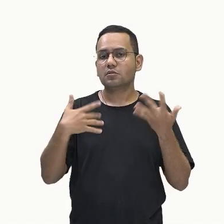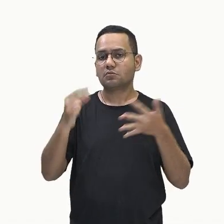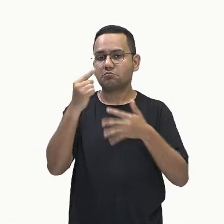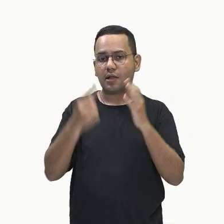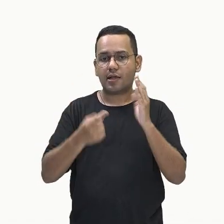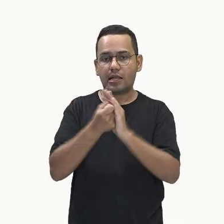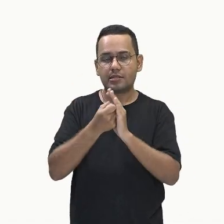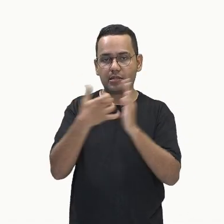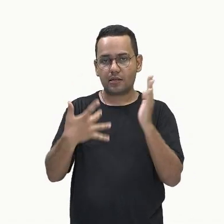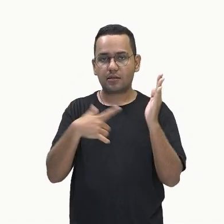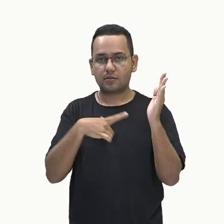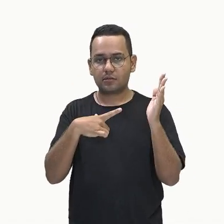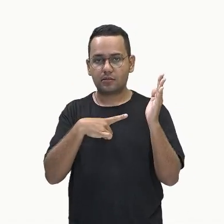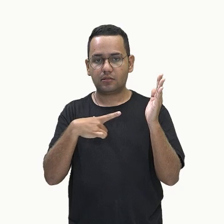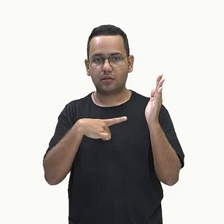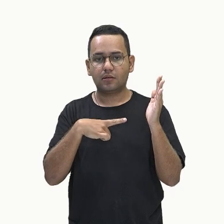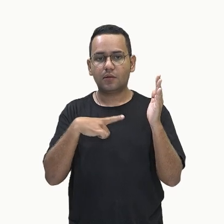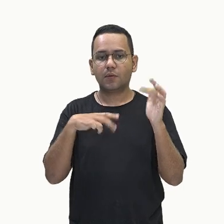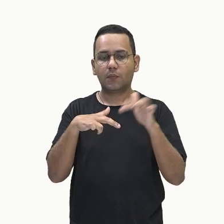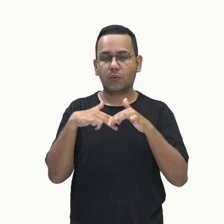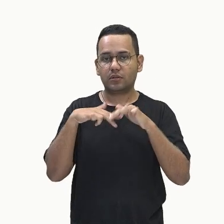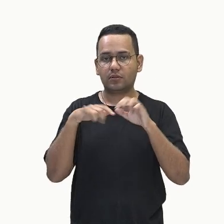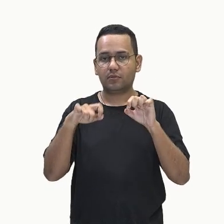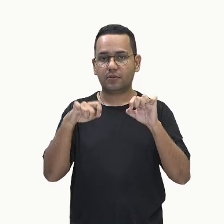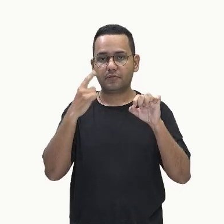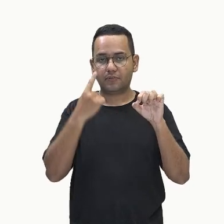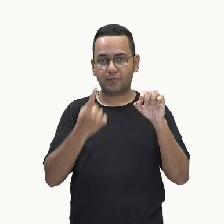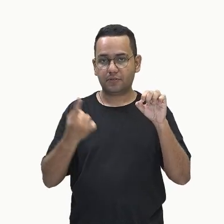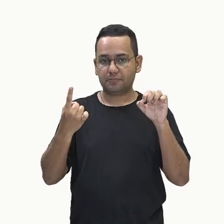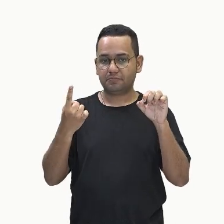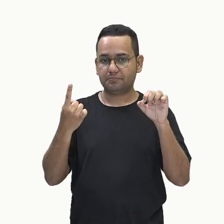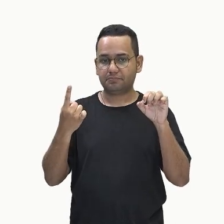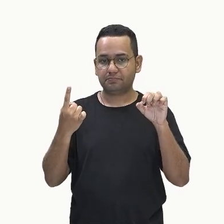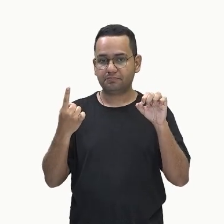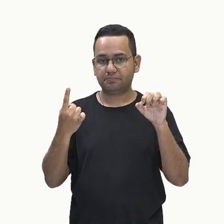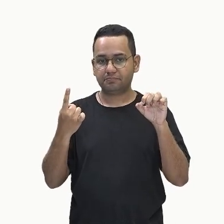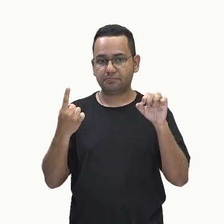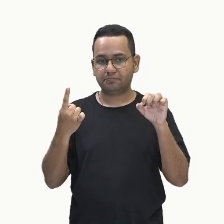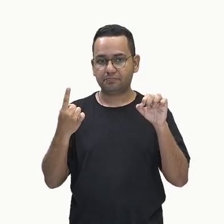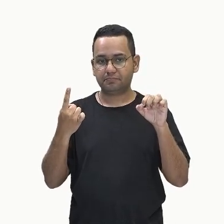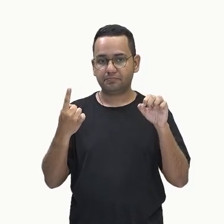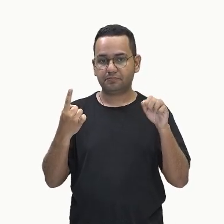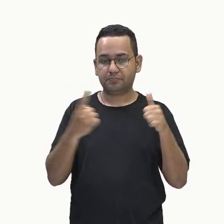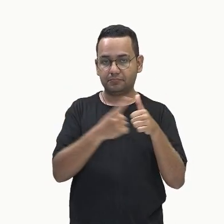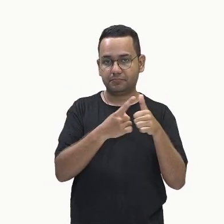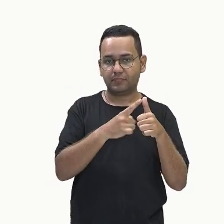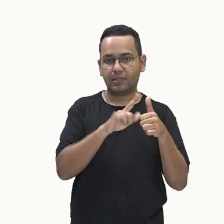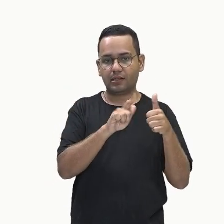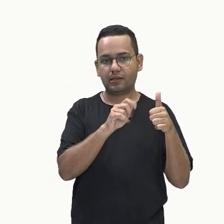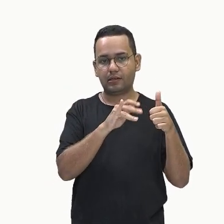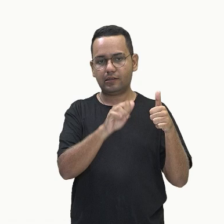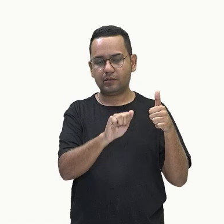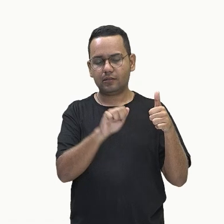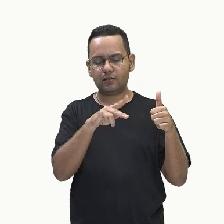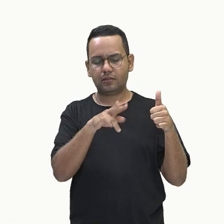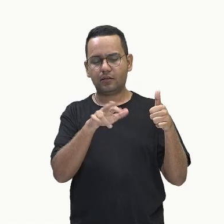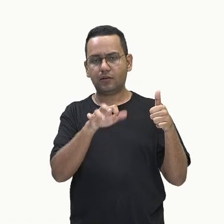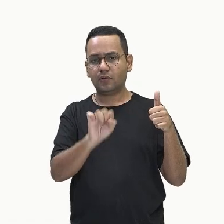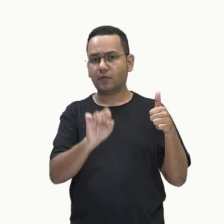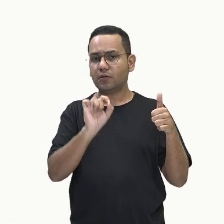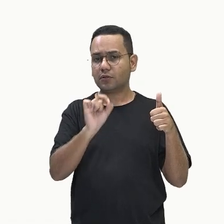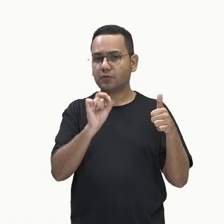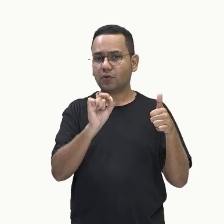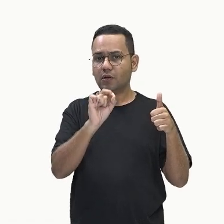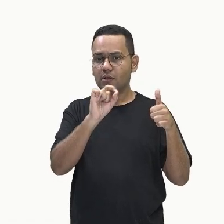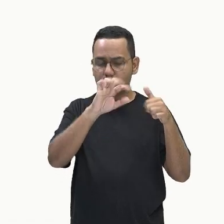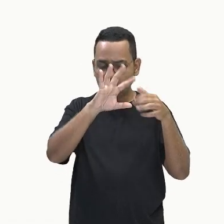do nosso sistema nervoso periférico? Nós vamos ter os gânglios nervosos, que o que são? Um conjunto